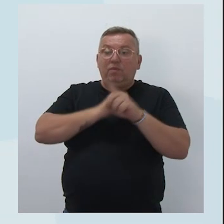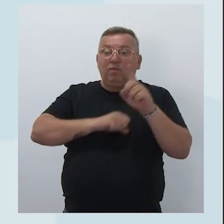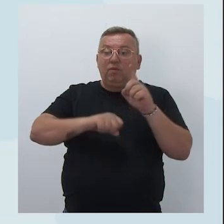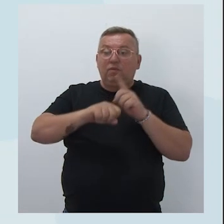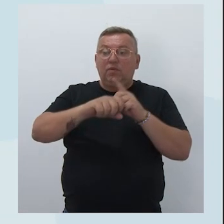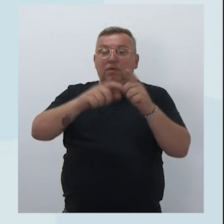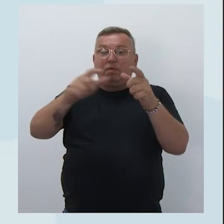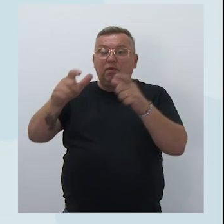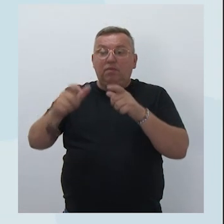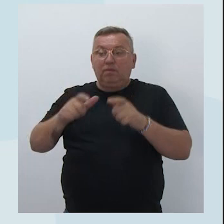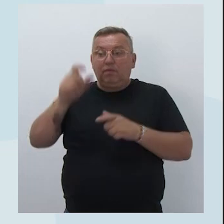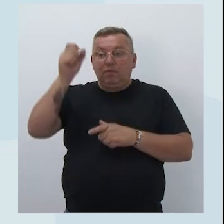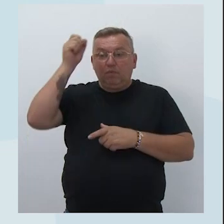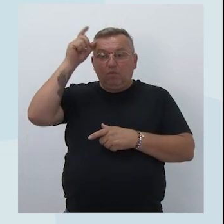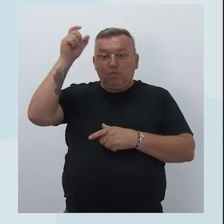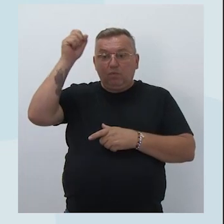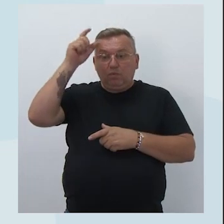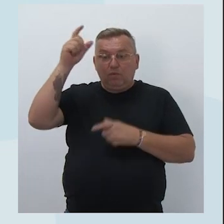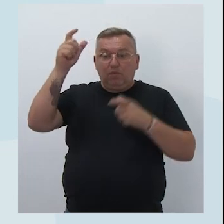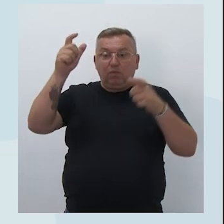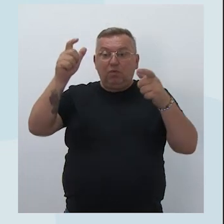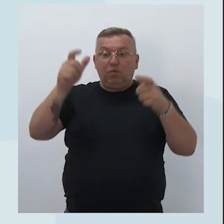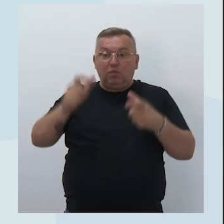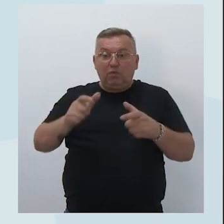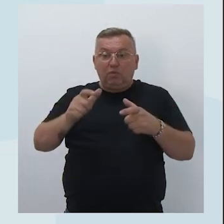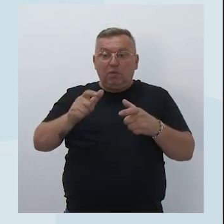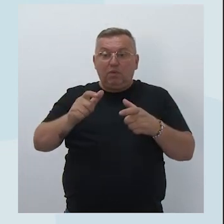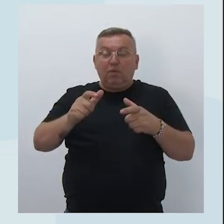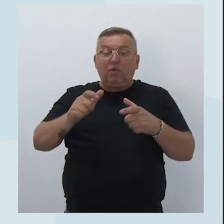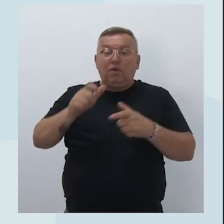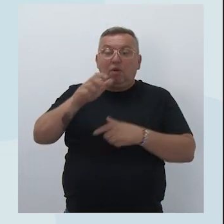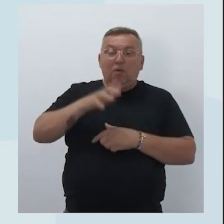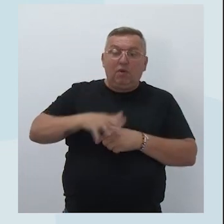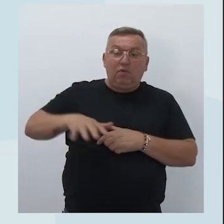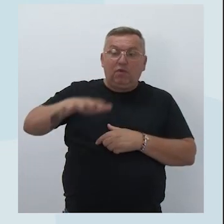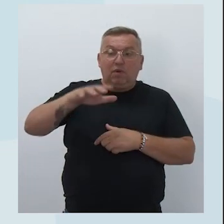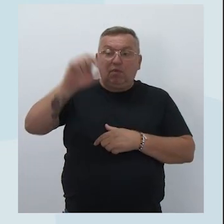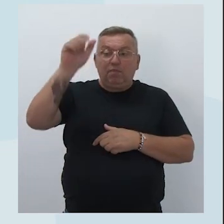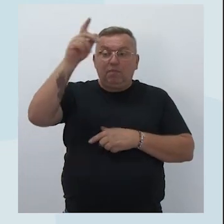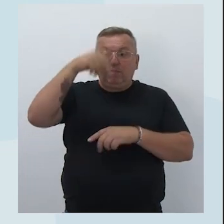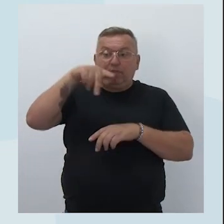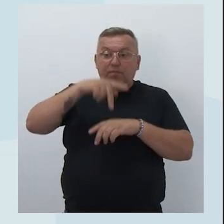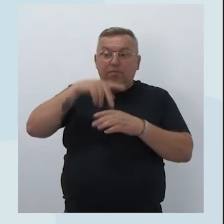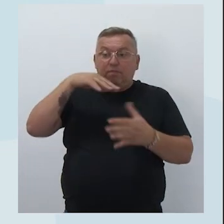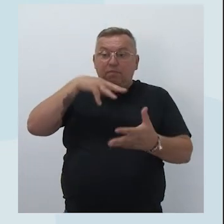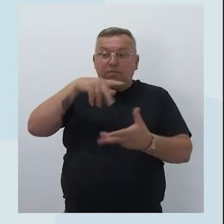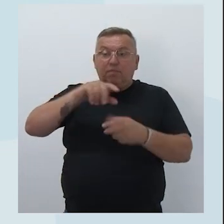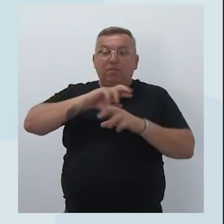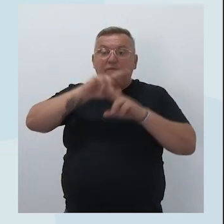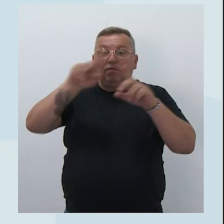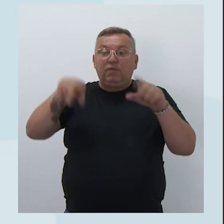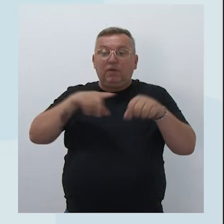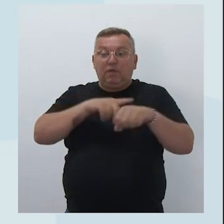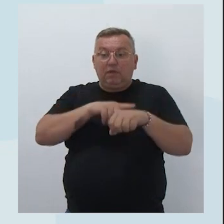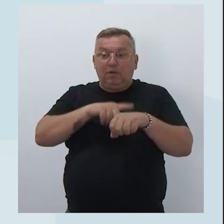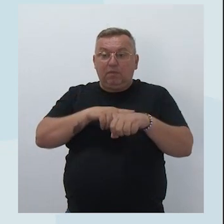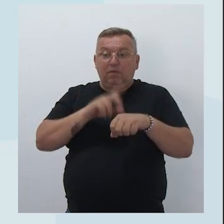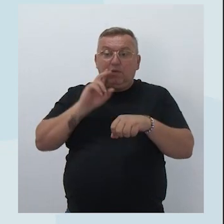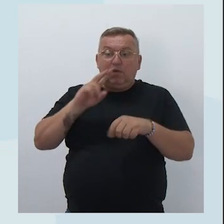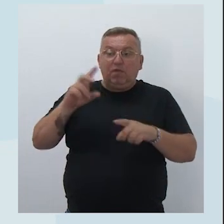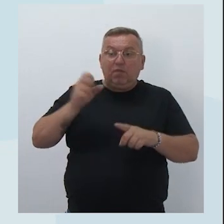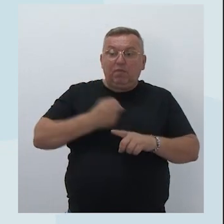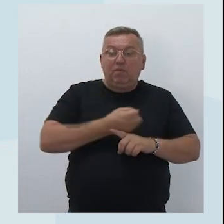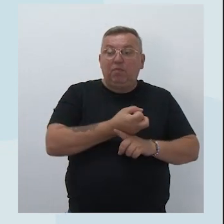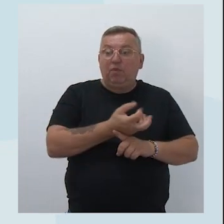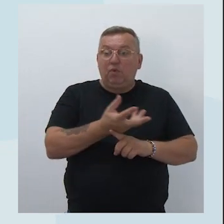econômicos, sociais, ambientais e culturais nos âmbitos local, regional, nacional e mundial, em diferentes tempos,